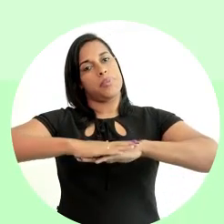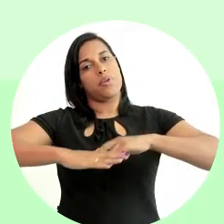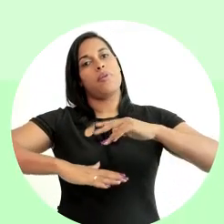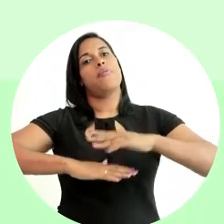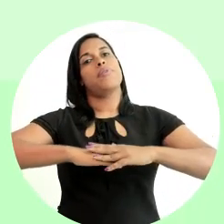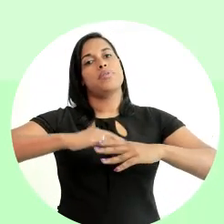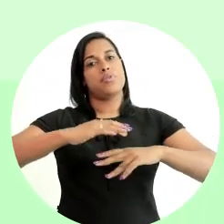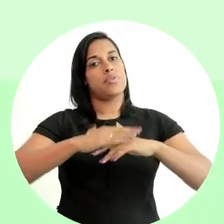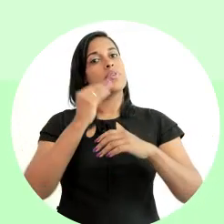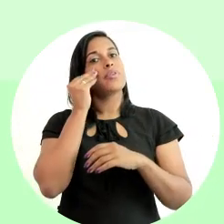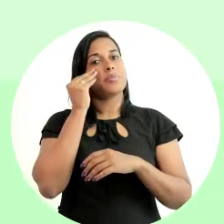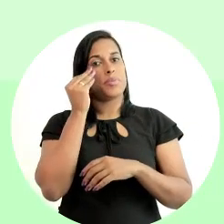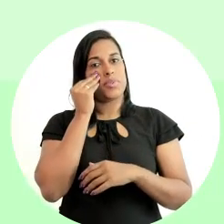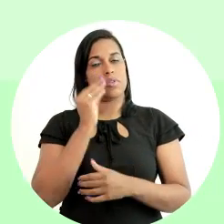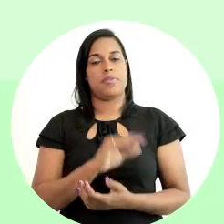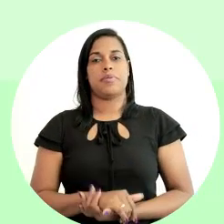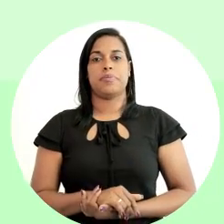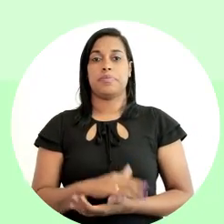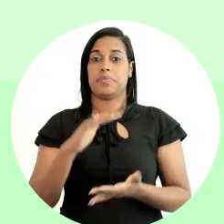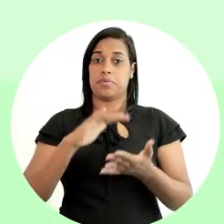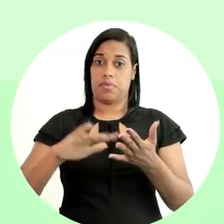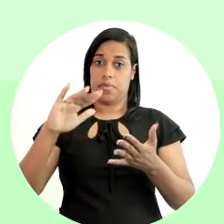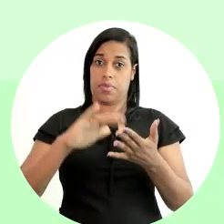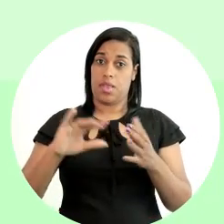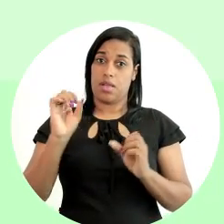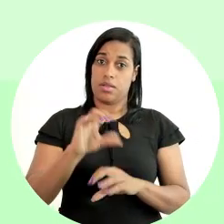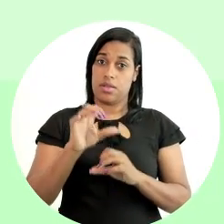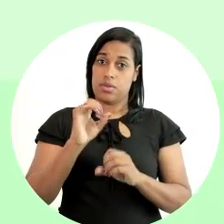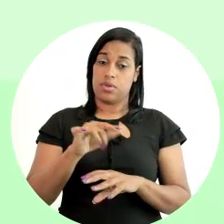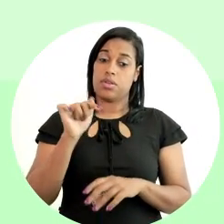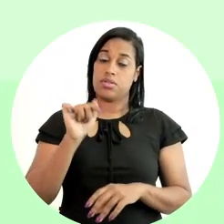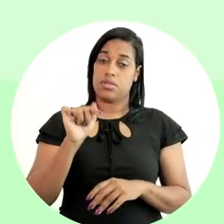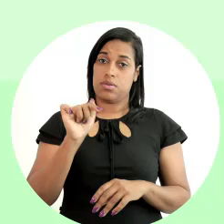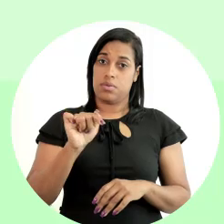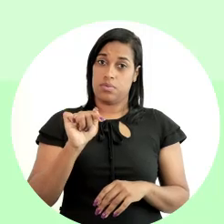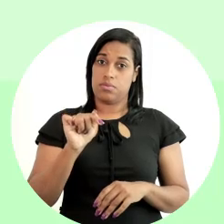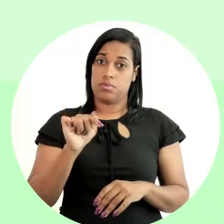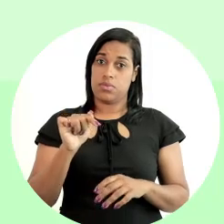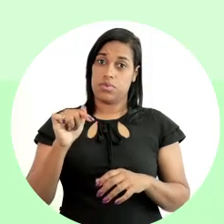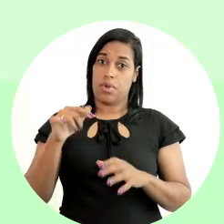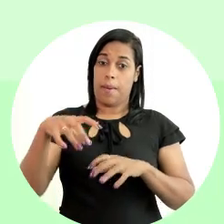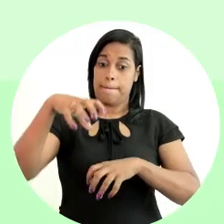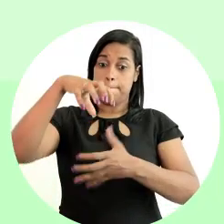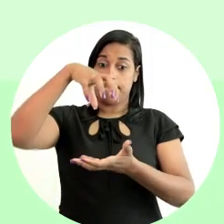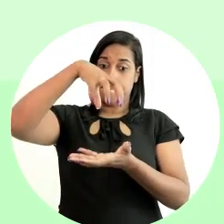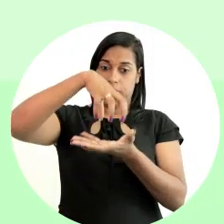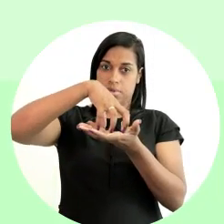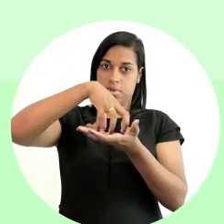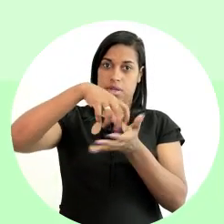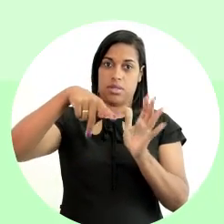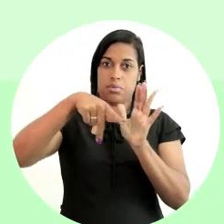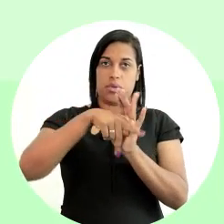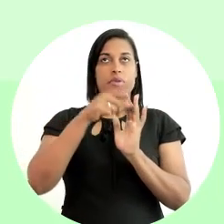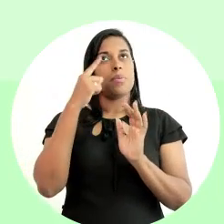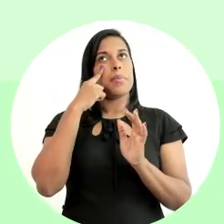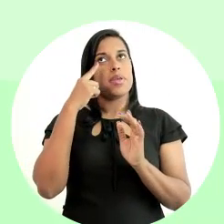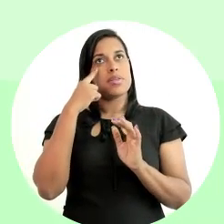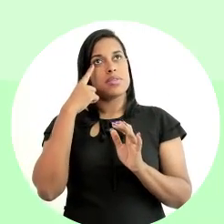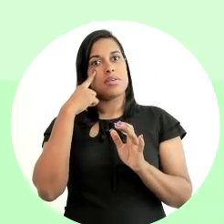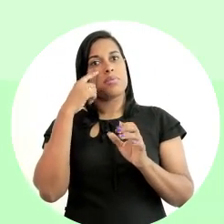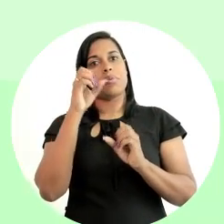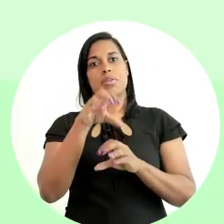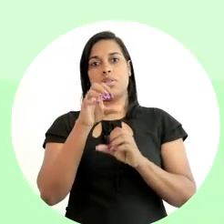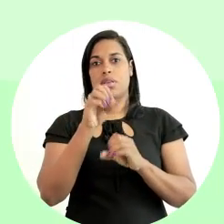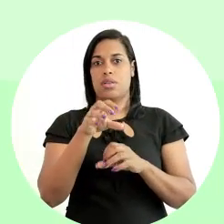funcionários específicos. A Secretaria de Educação, enquanto a sede do pensamento